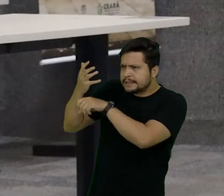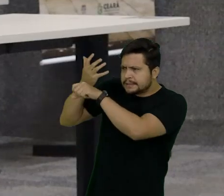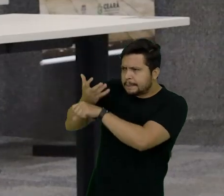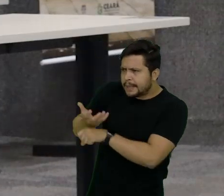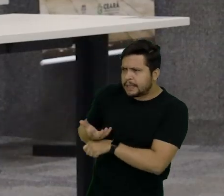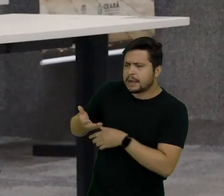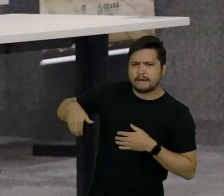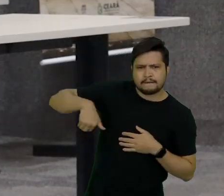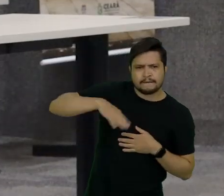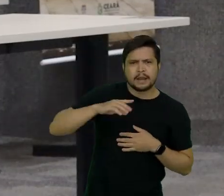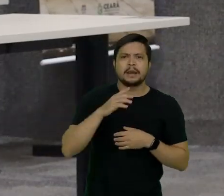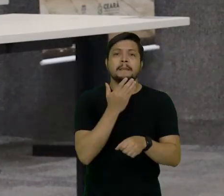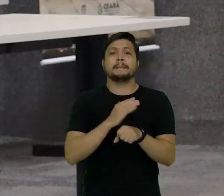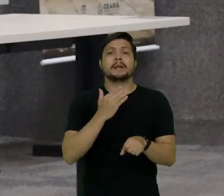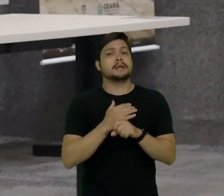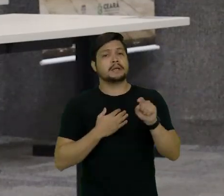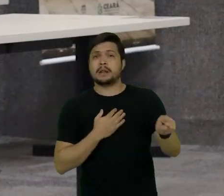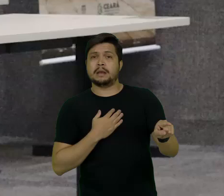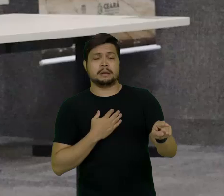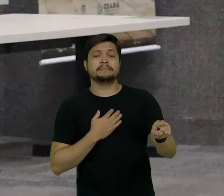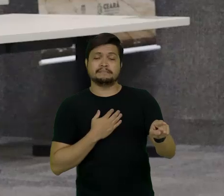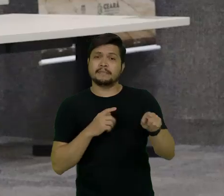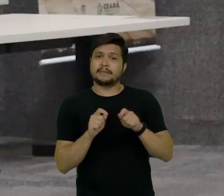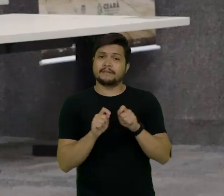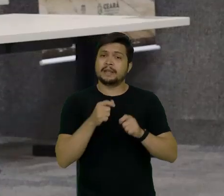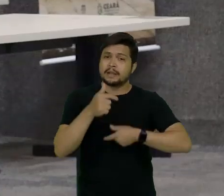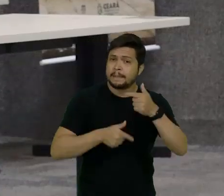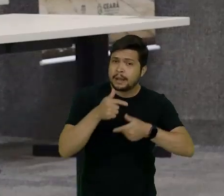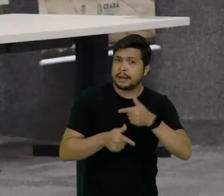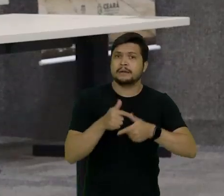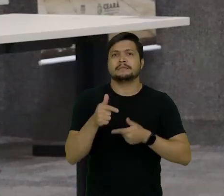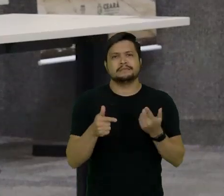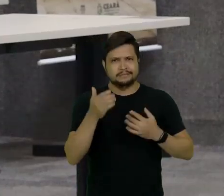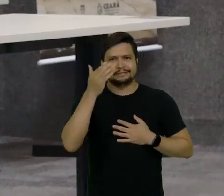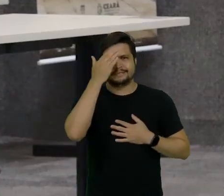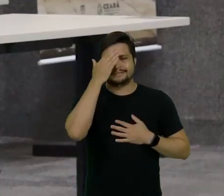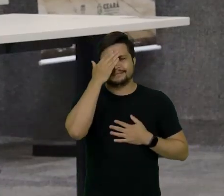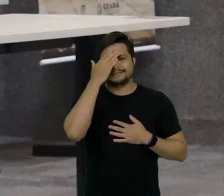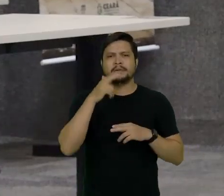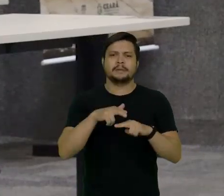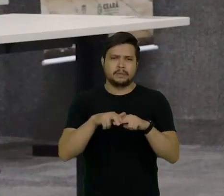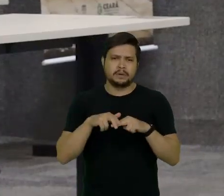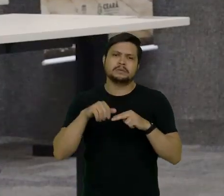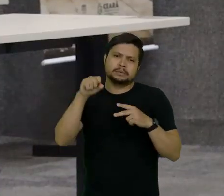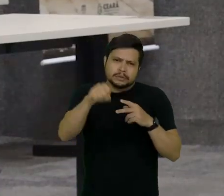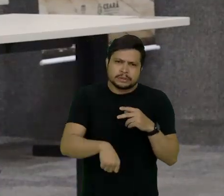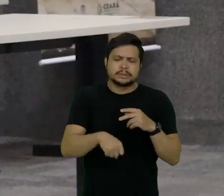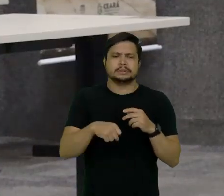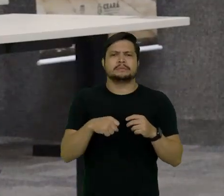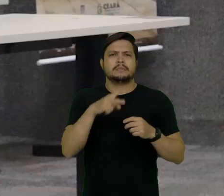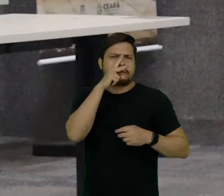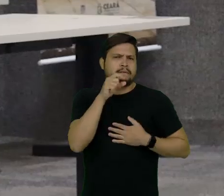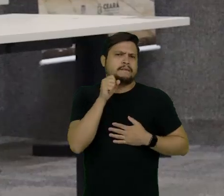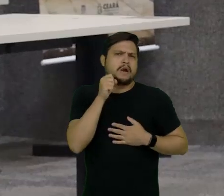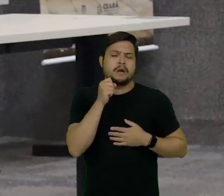pudesse ter onde praticar, pudesse ter onde fazer os trabalhos. E então, isso é